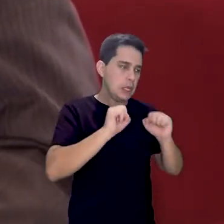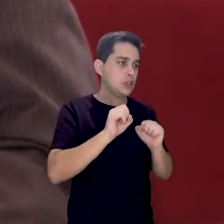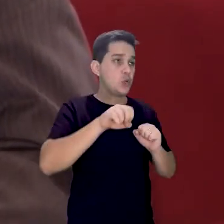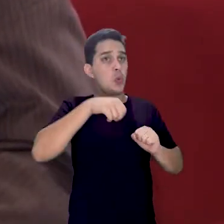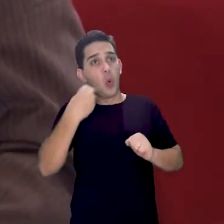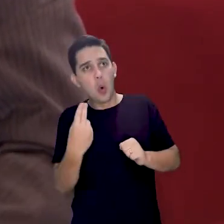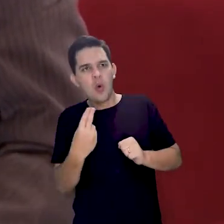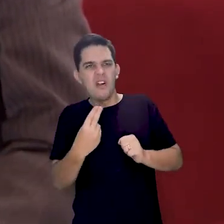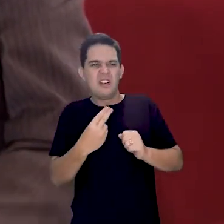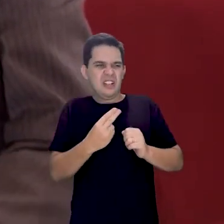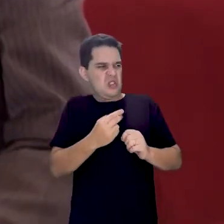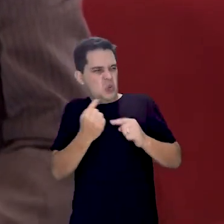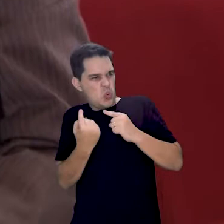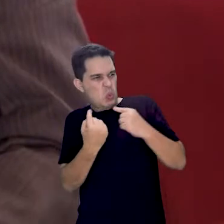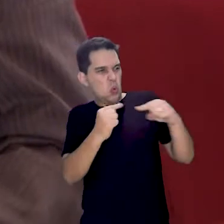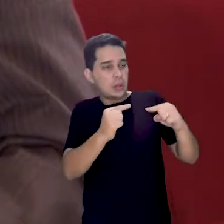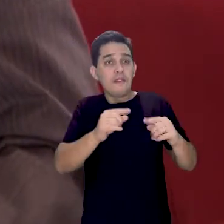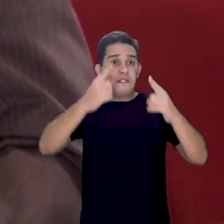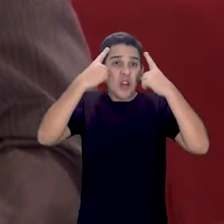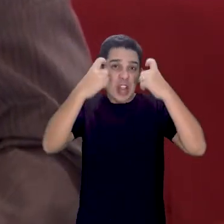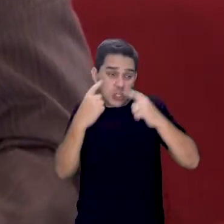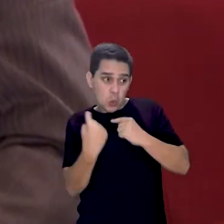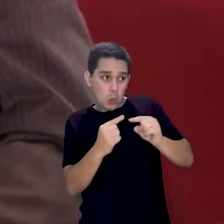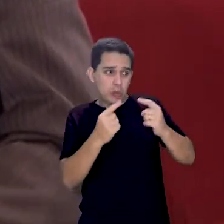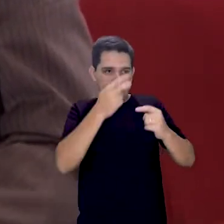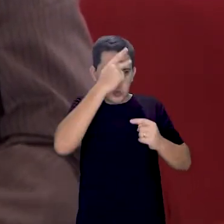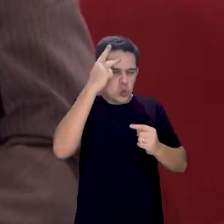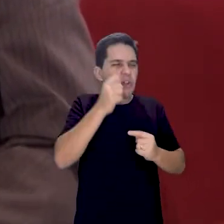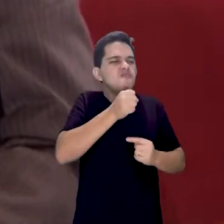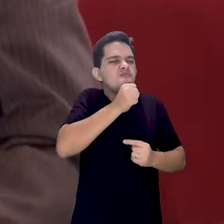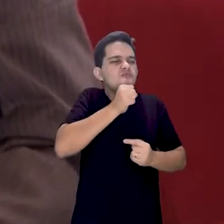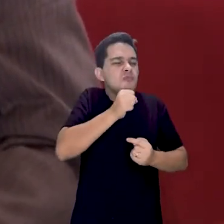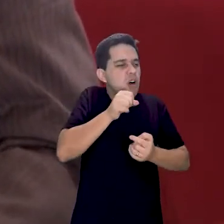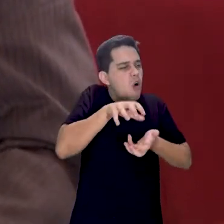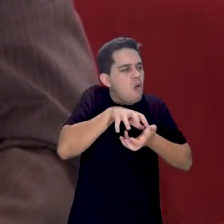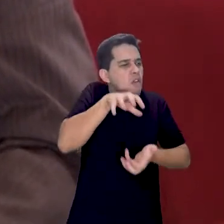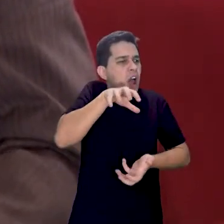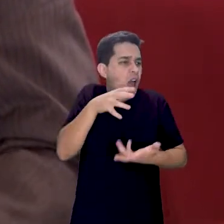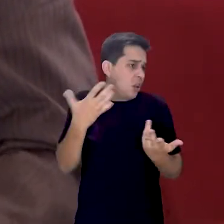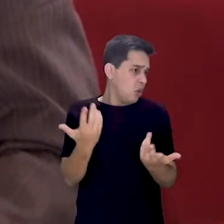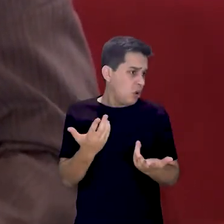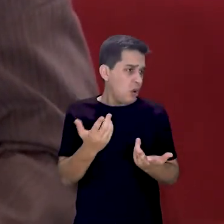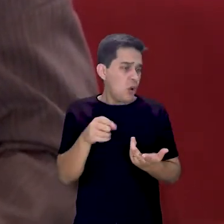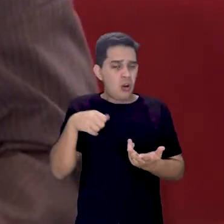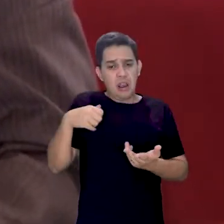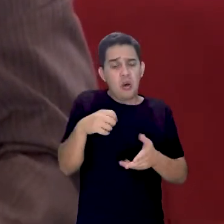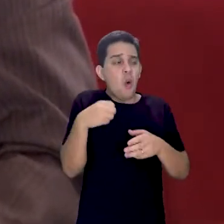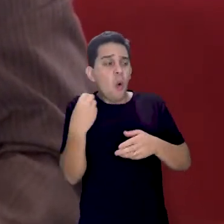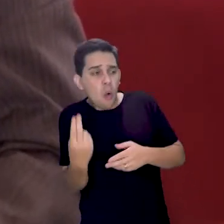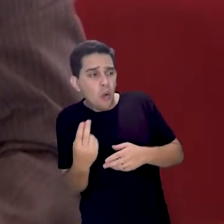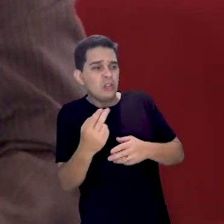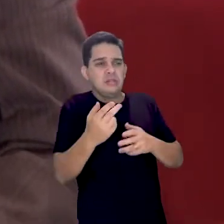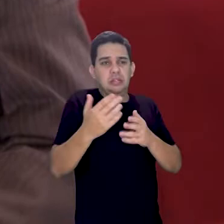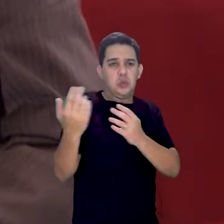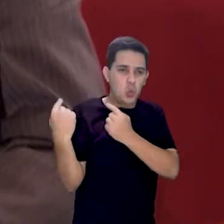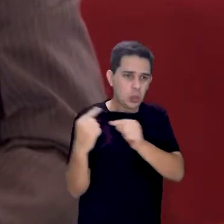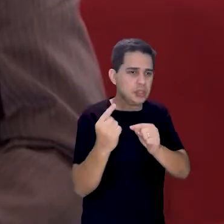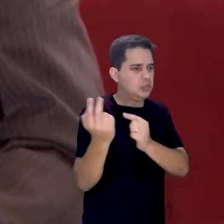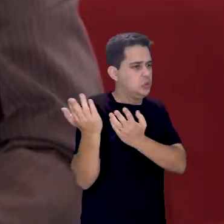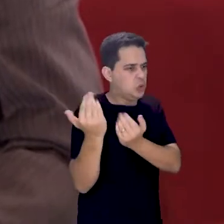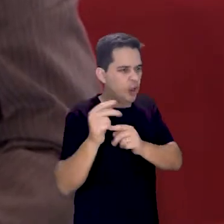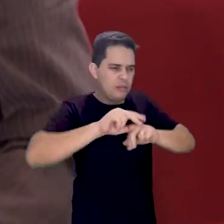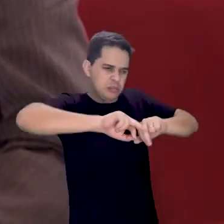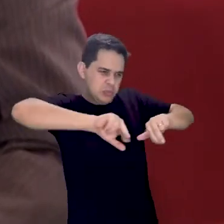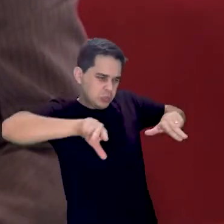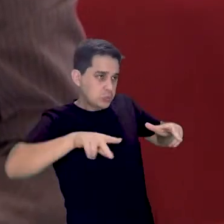violência doméstica, todo e qualquer tipo de reclamação. E até mesmo pedir orientação e ajuda, né? Se a